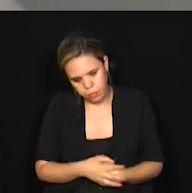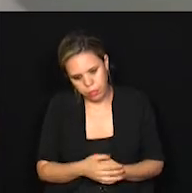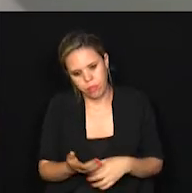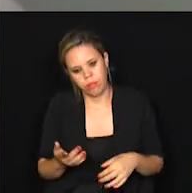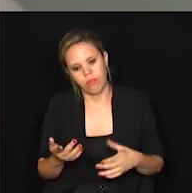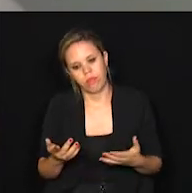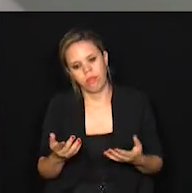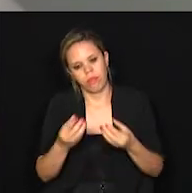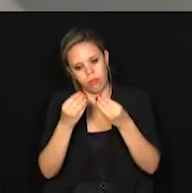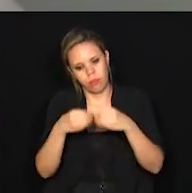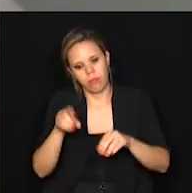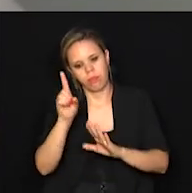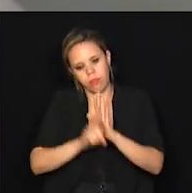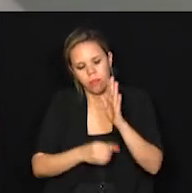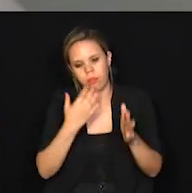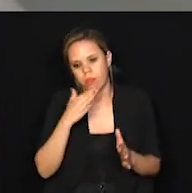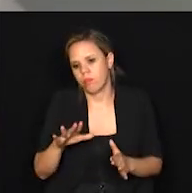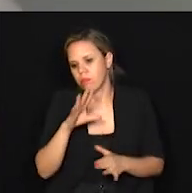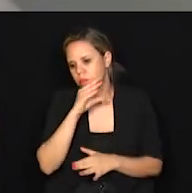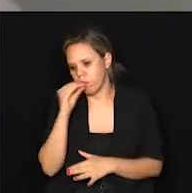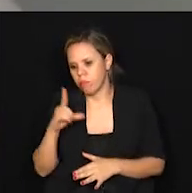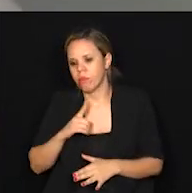ao Carlos, né?